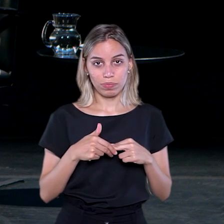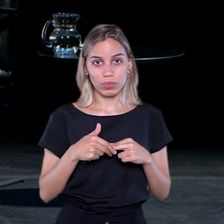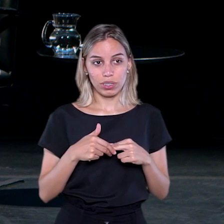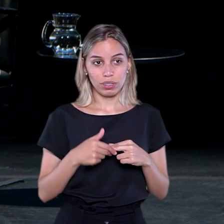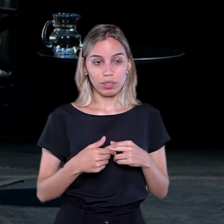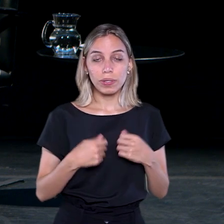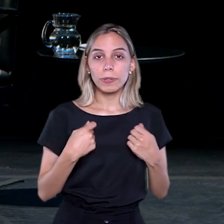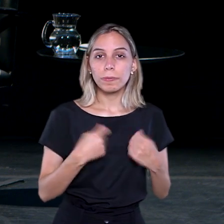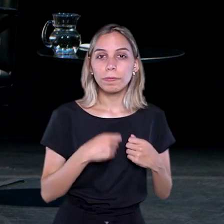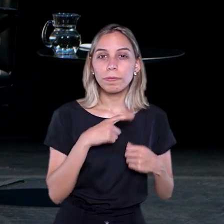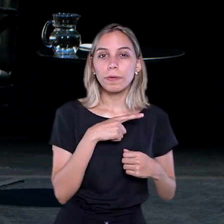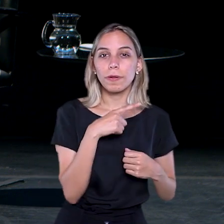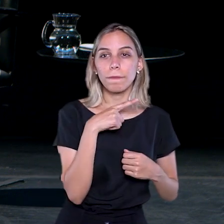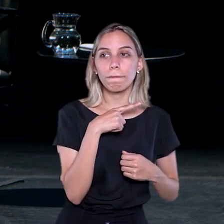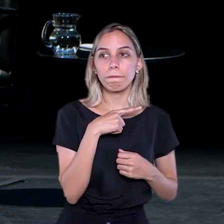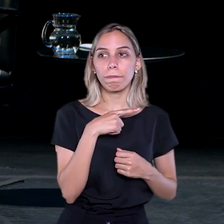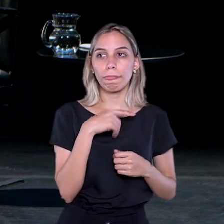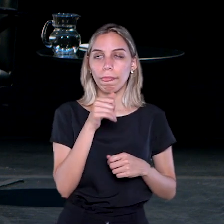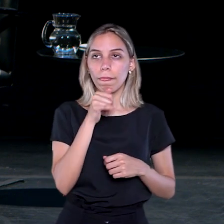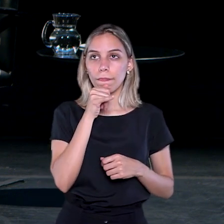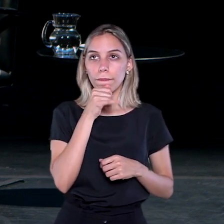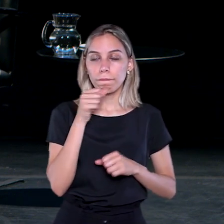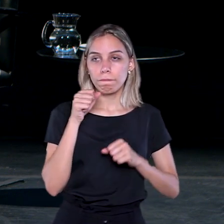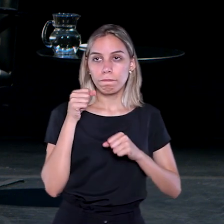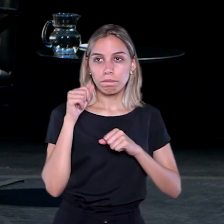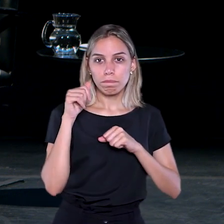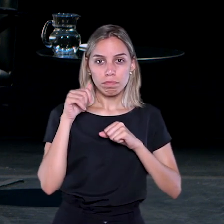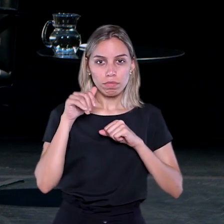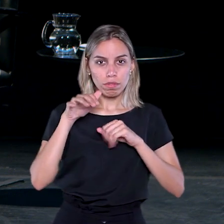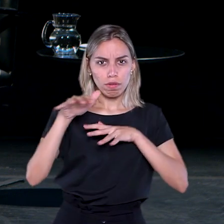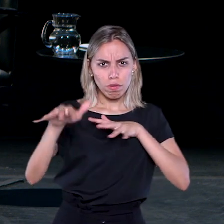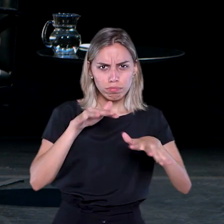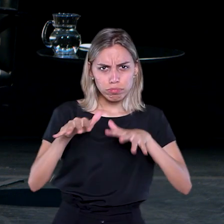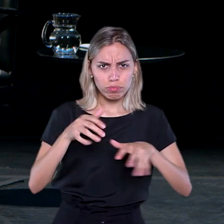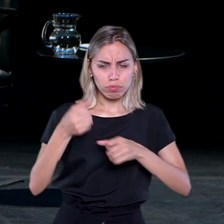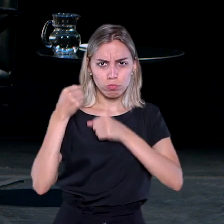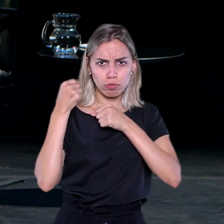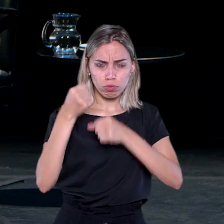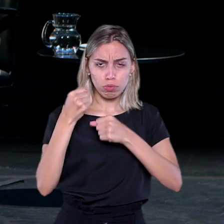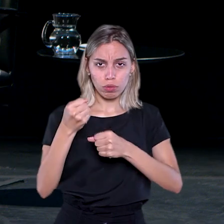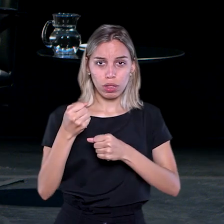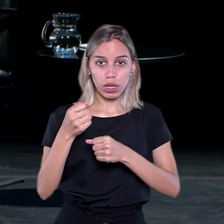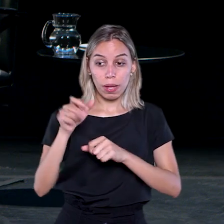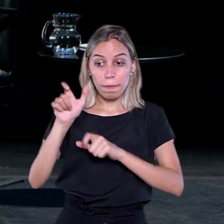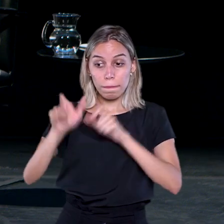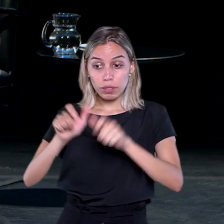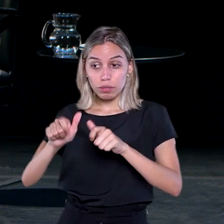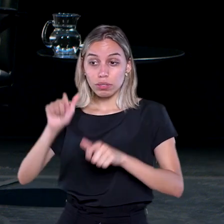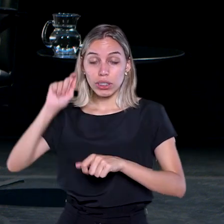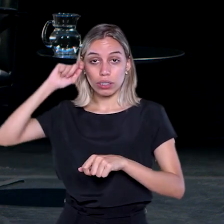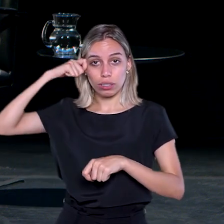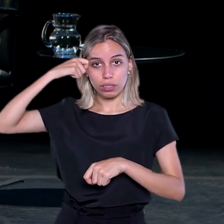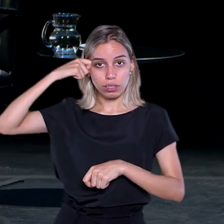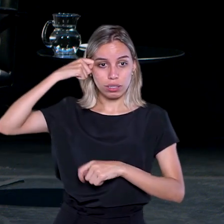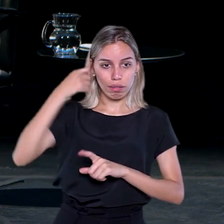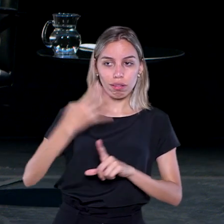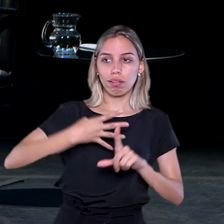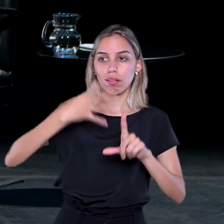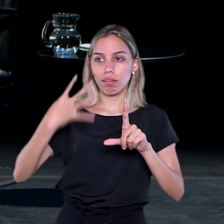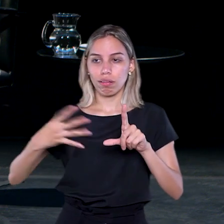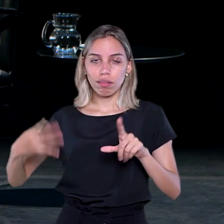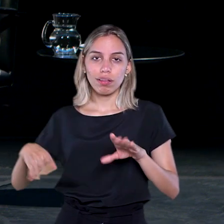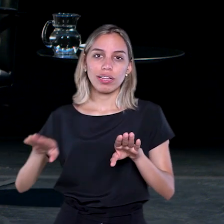meus búzios, eu digo que isso não é estética apenas. Isso é linguagem. É